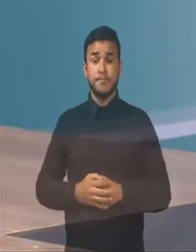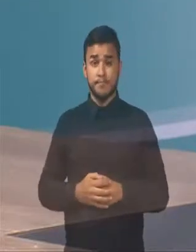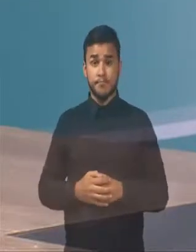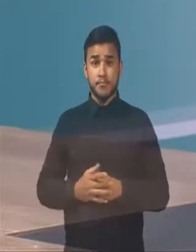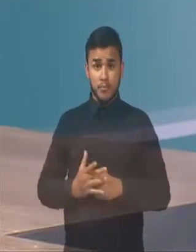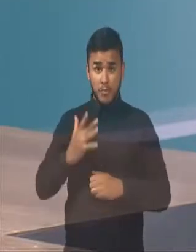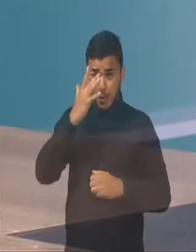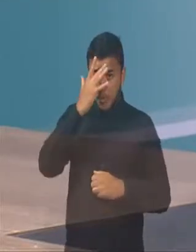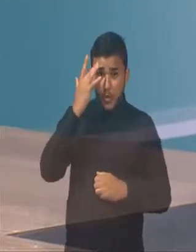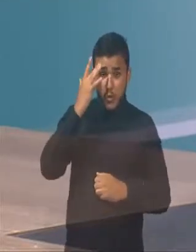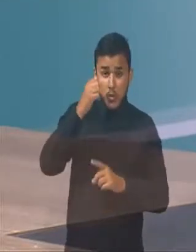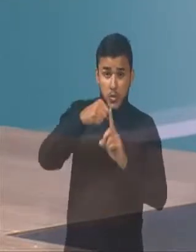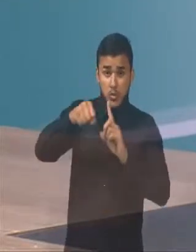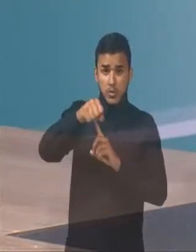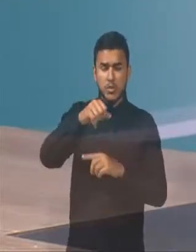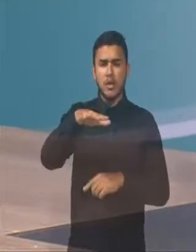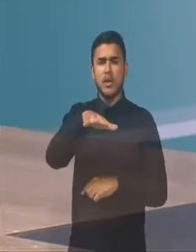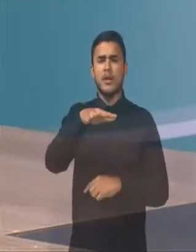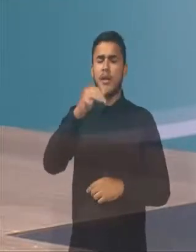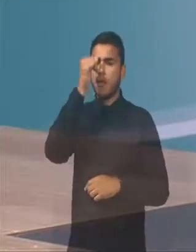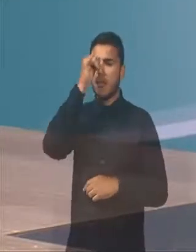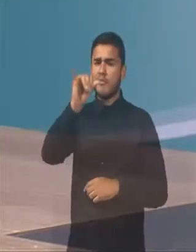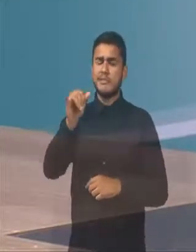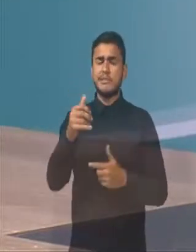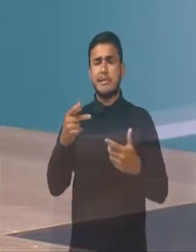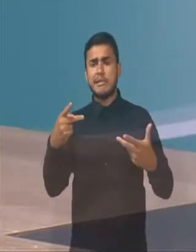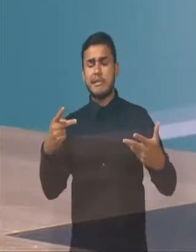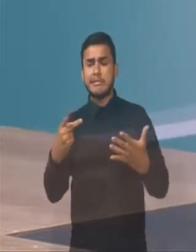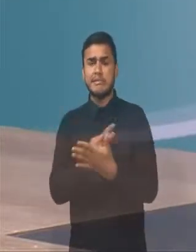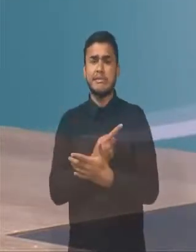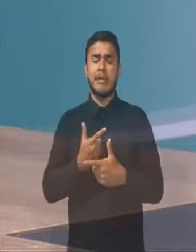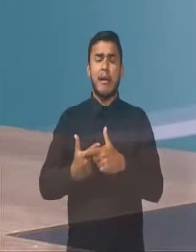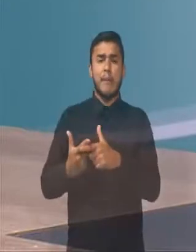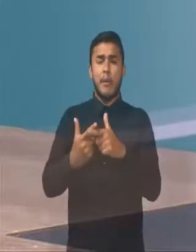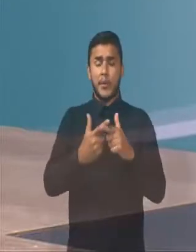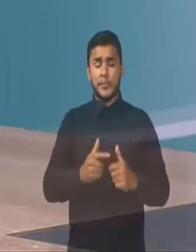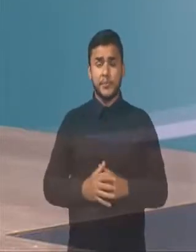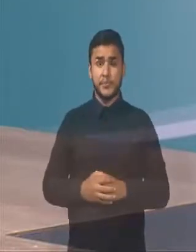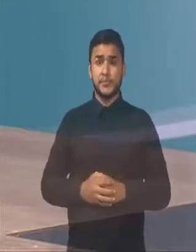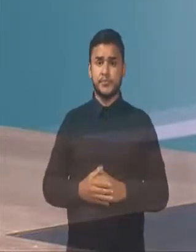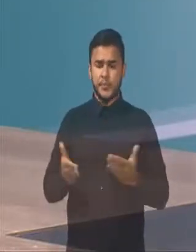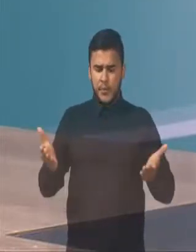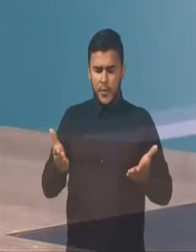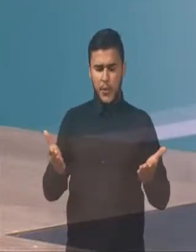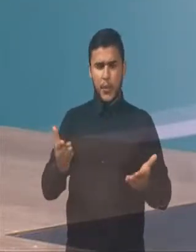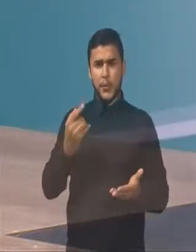para coibir os desvios. Mas hoje fazer uma